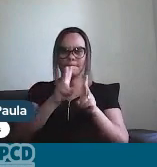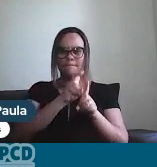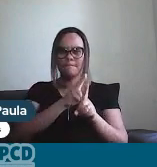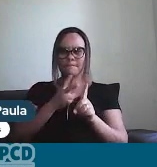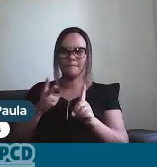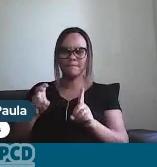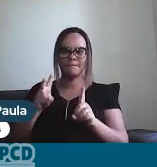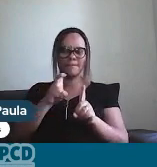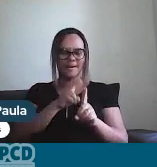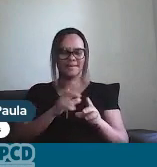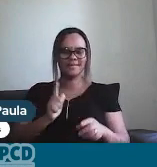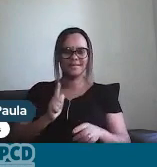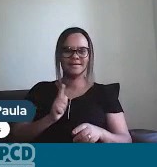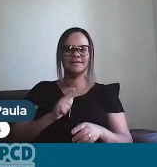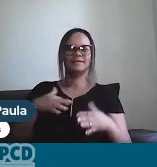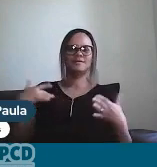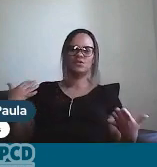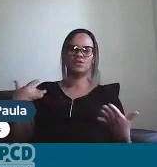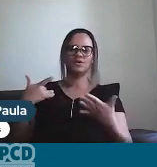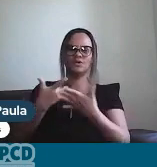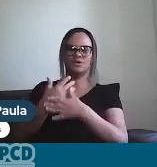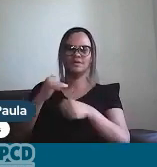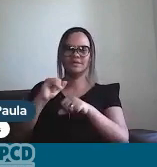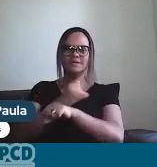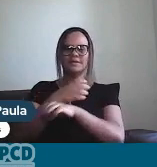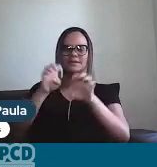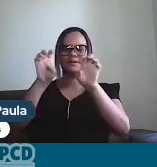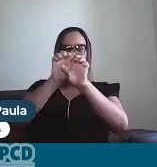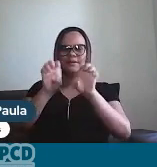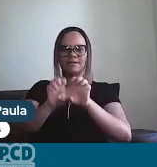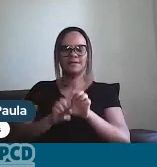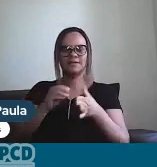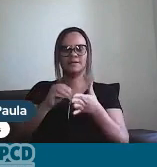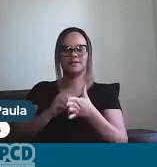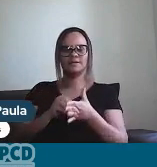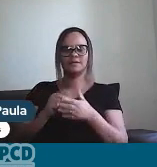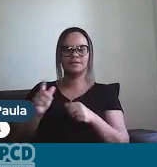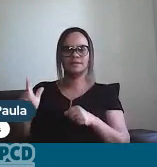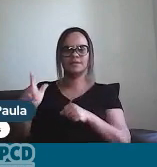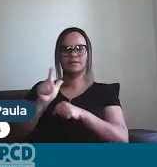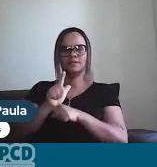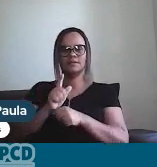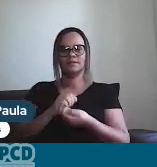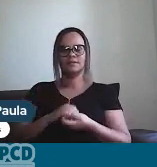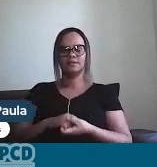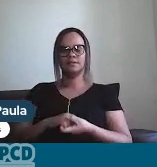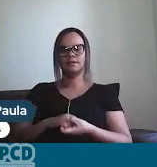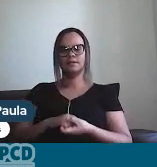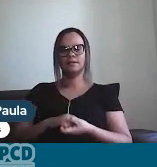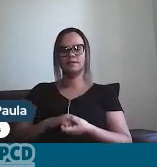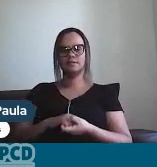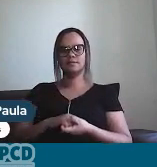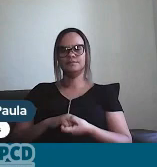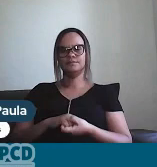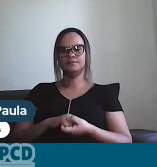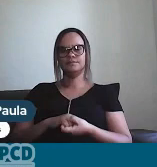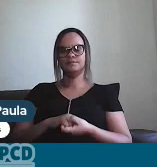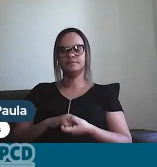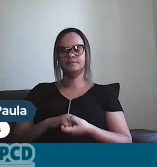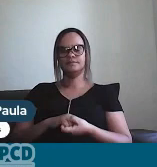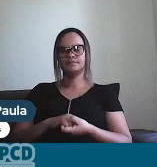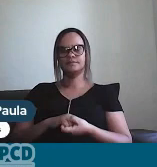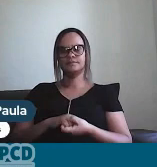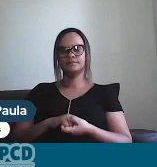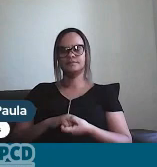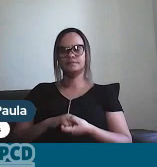bagagem enorme, né? Já tem todo o instrumento estruturado, agora falta mais a logística de implementação, de capacitação, e a gente já tem